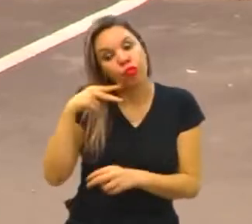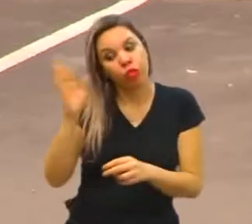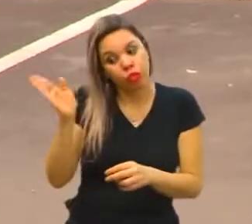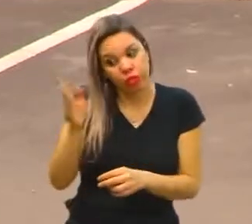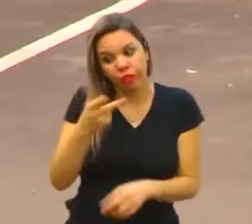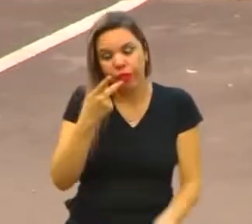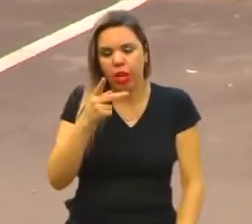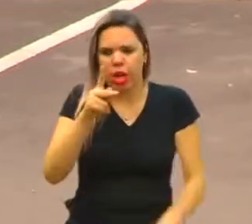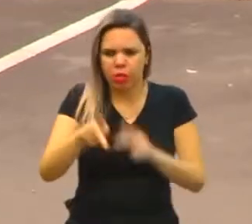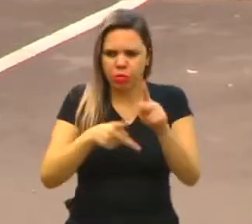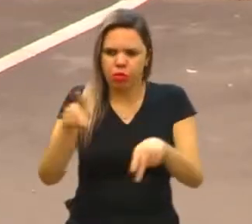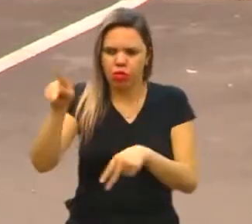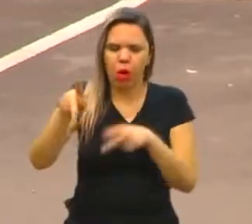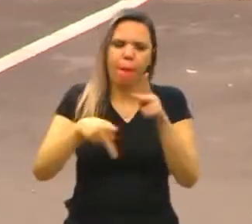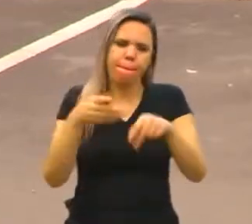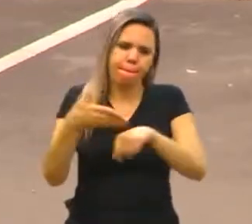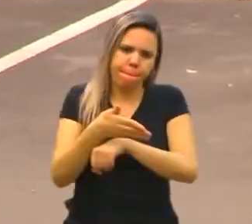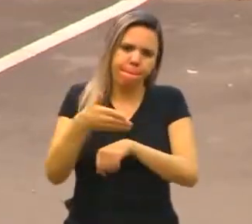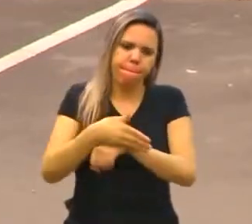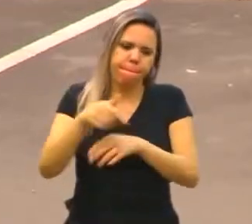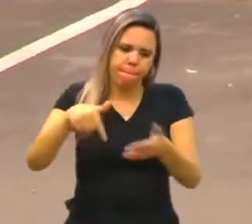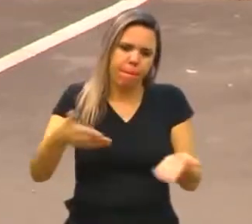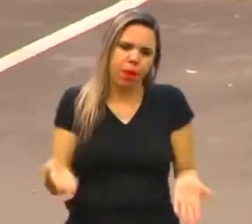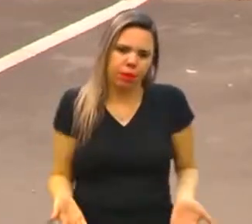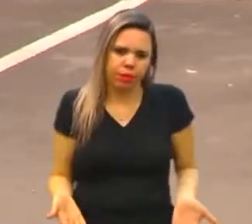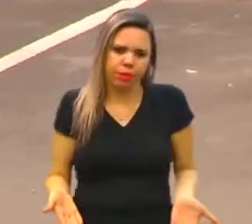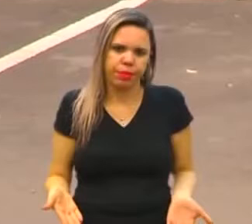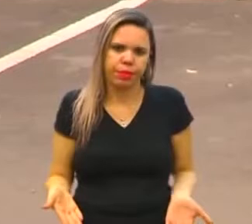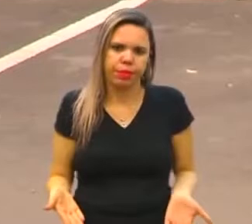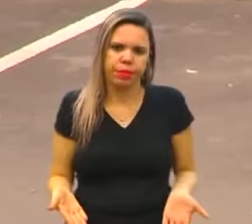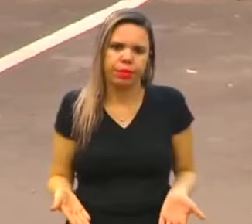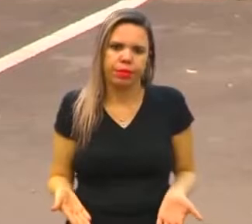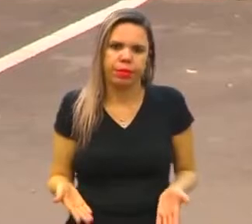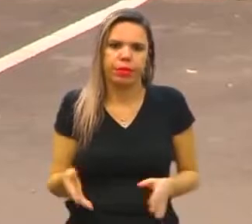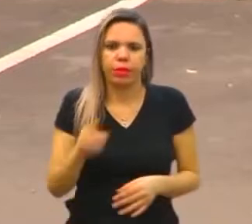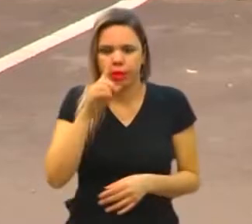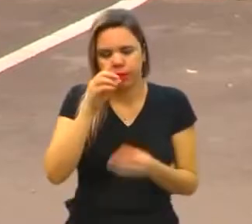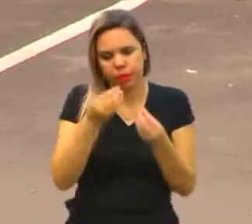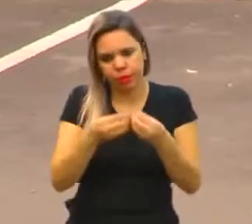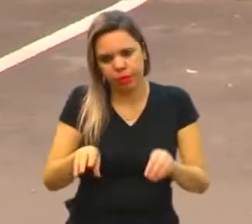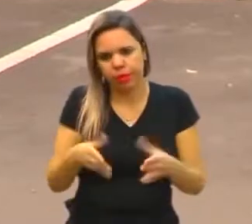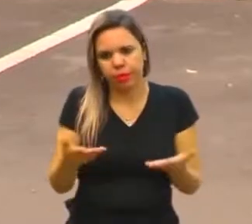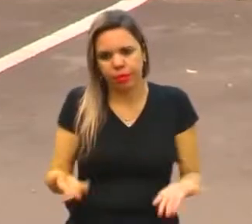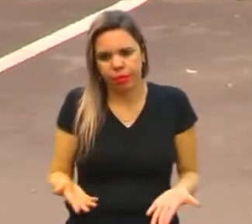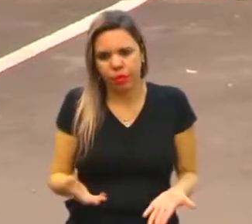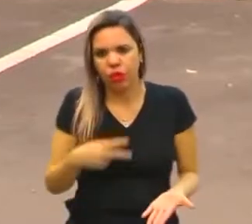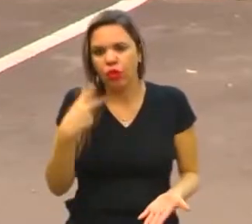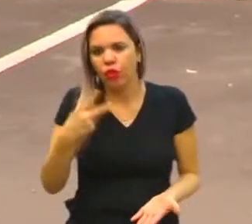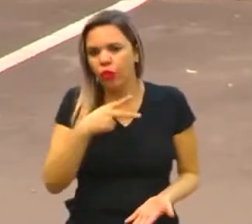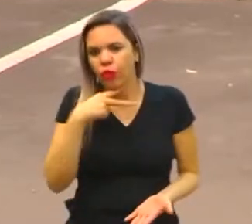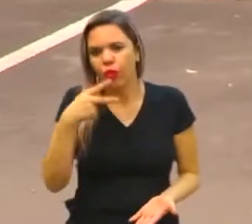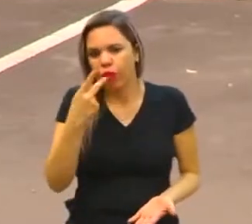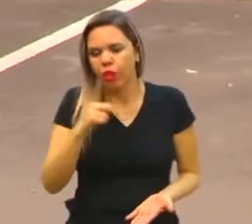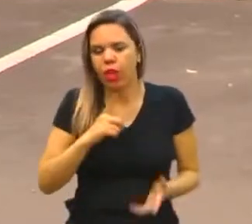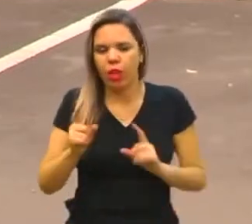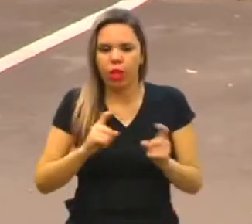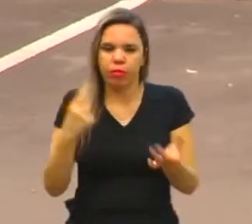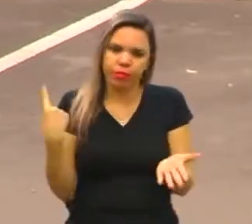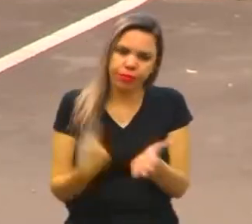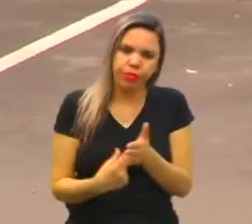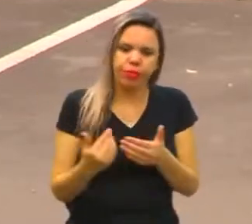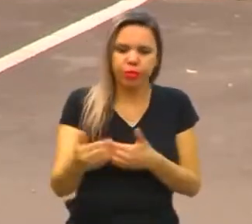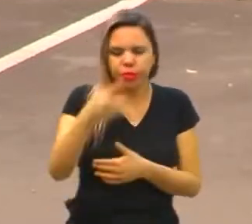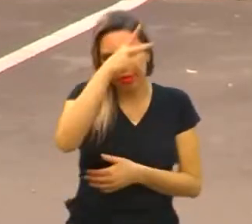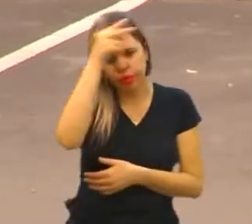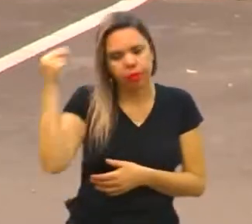que, segundo o vereador, claro, os moradores, os frequentadores daqui estão sendo bastante prejudicados. O parlamentar